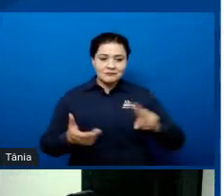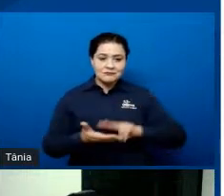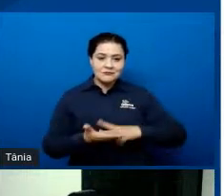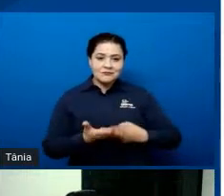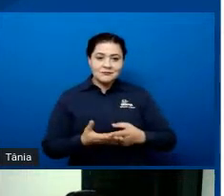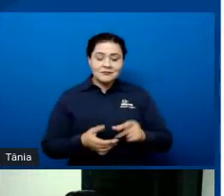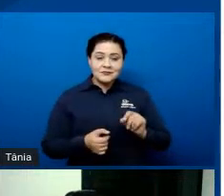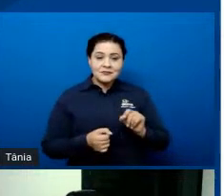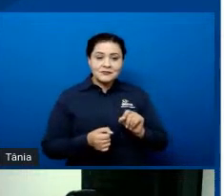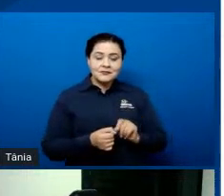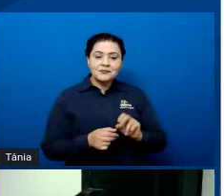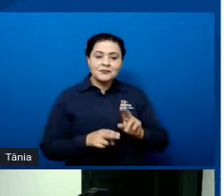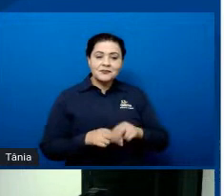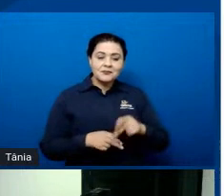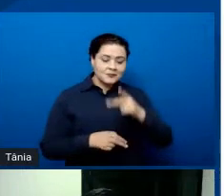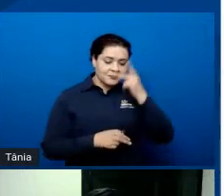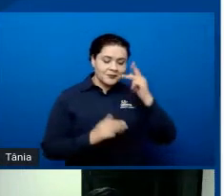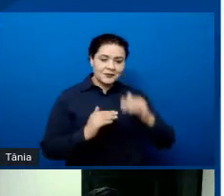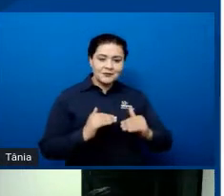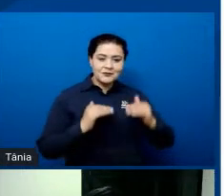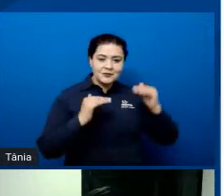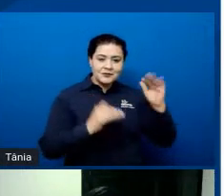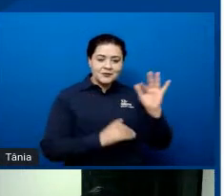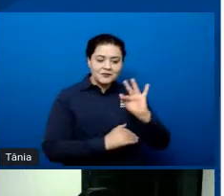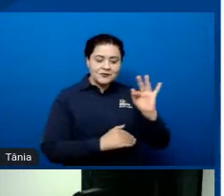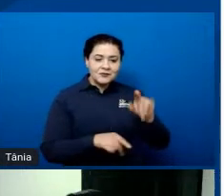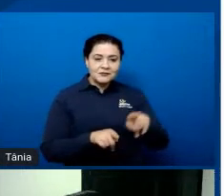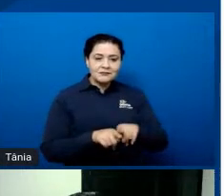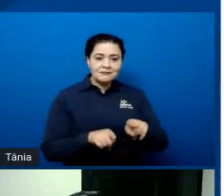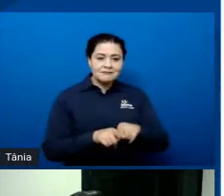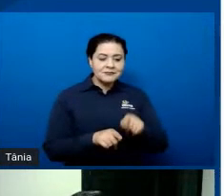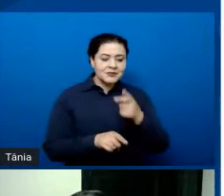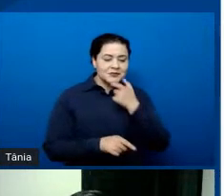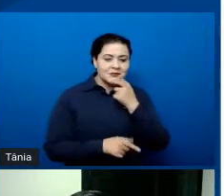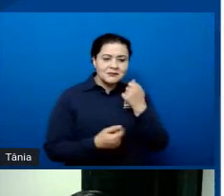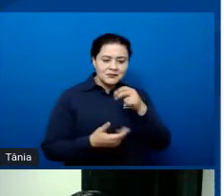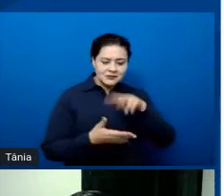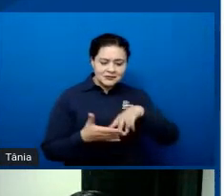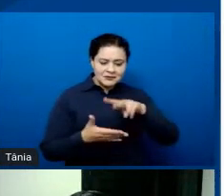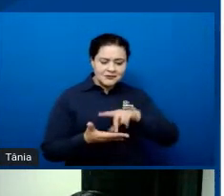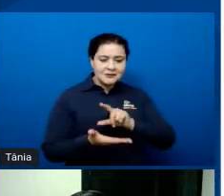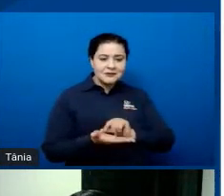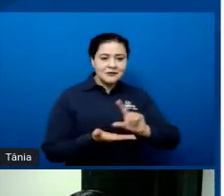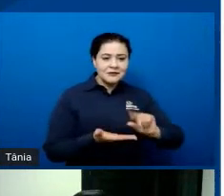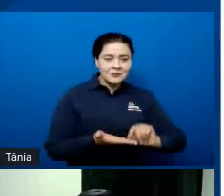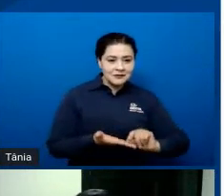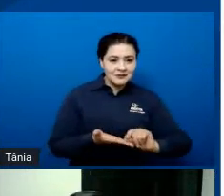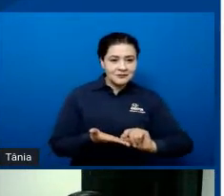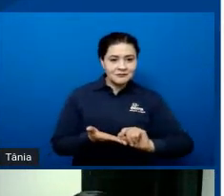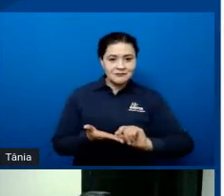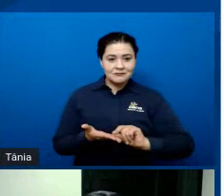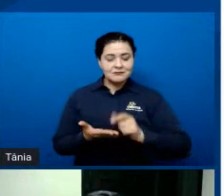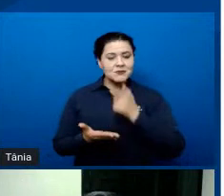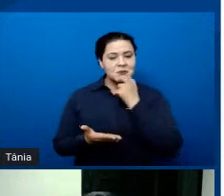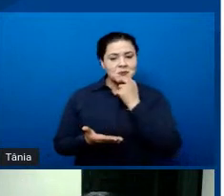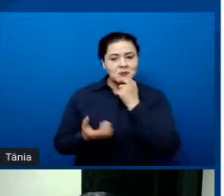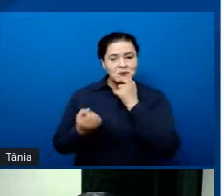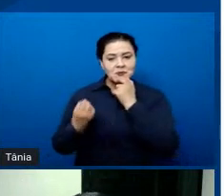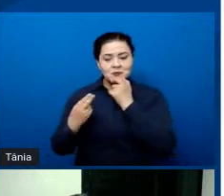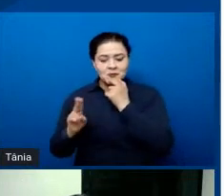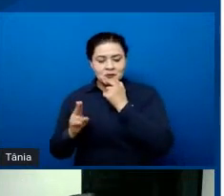Então, pessoal do ensino superior que às vezes não tem um inglês muito avançado e precisa ler artigos em inglês, ou espanhol,